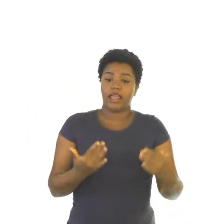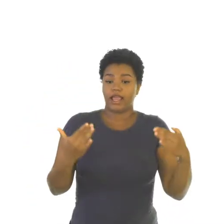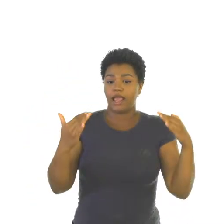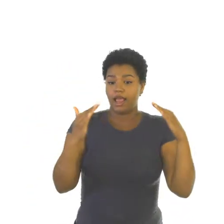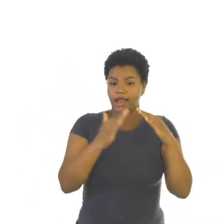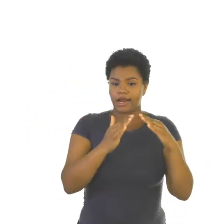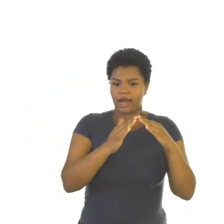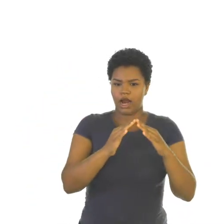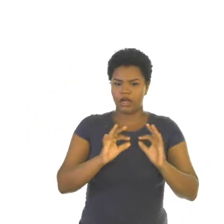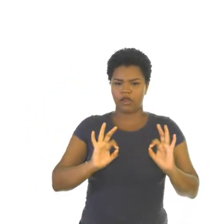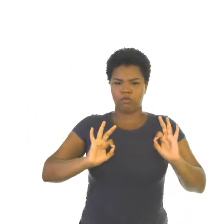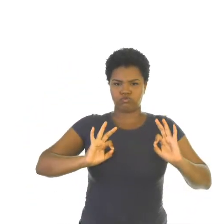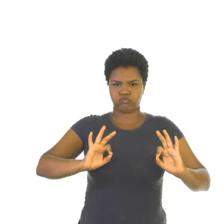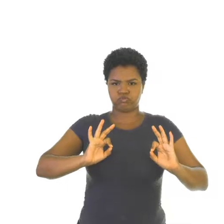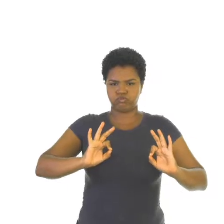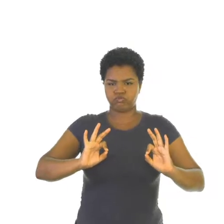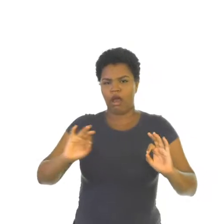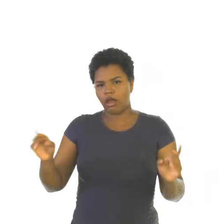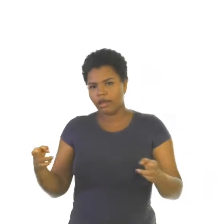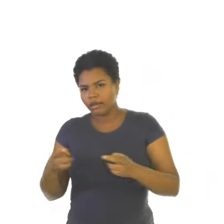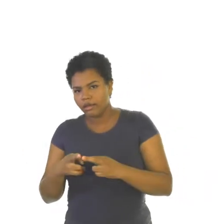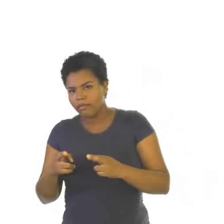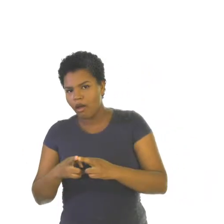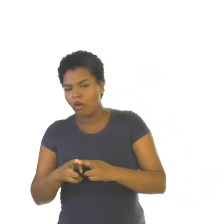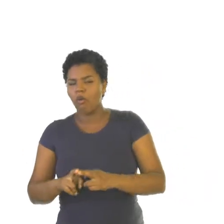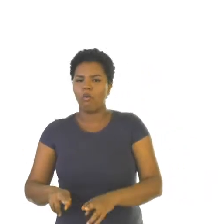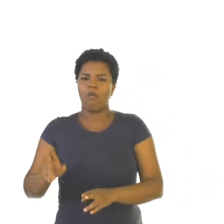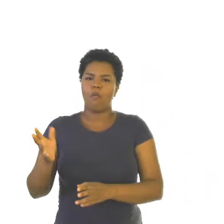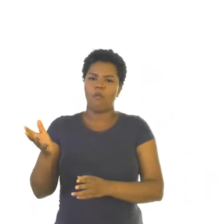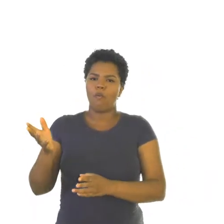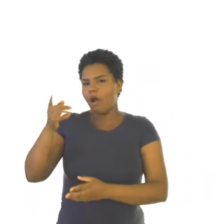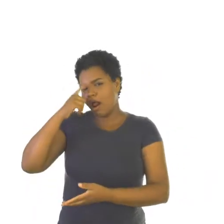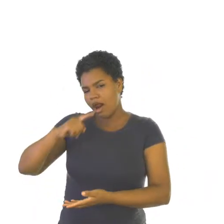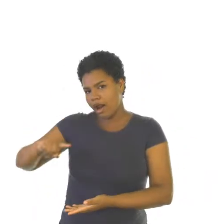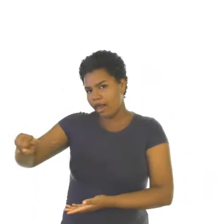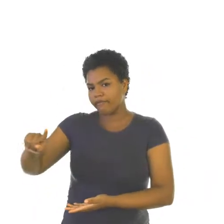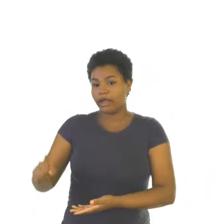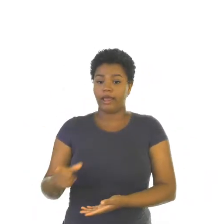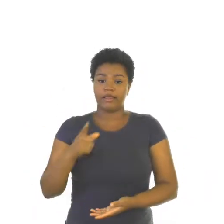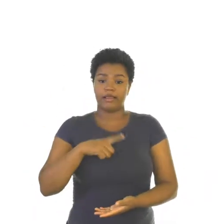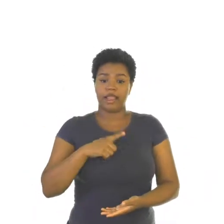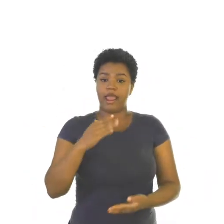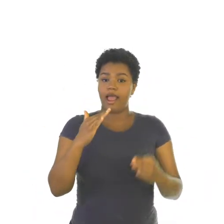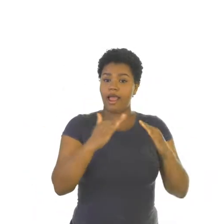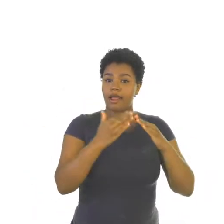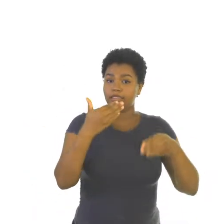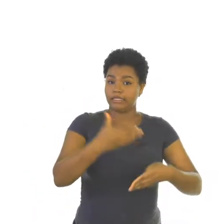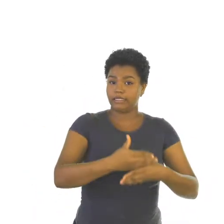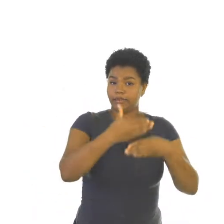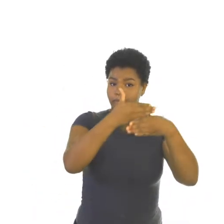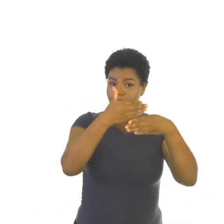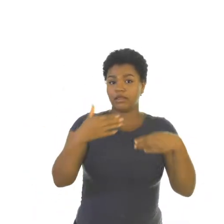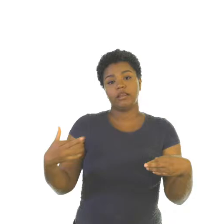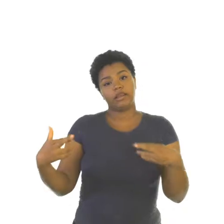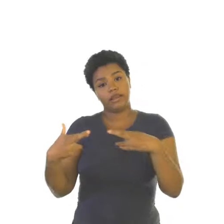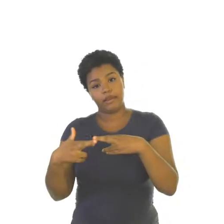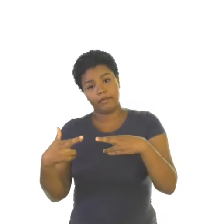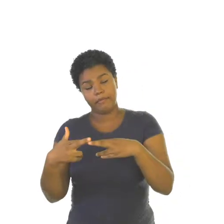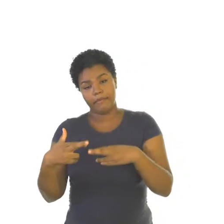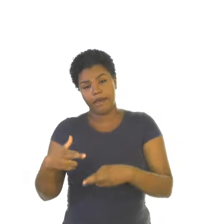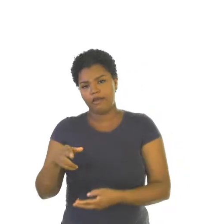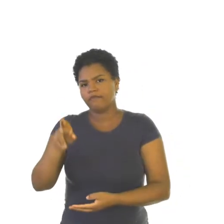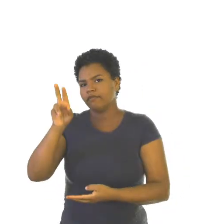com elefante. E lá tinha a casa de cimento, que rimava com jumento. E